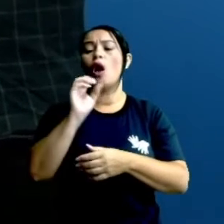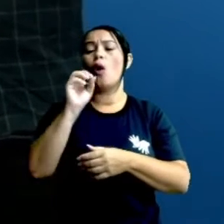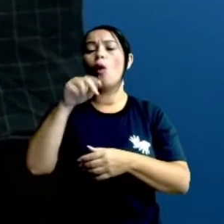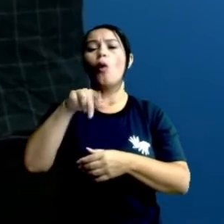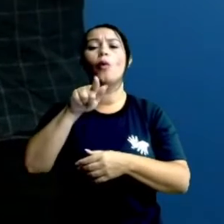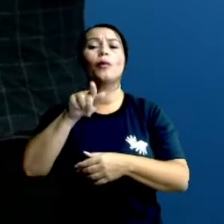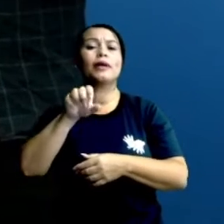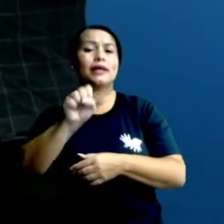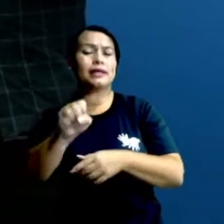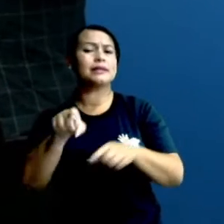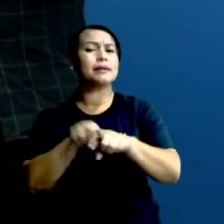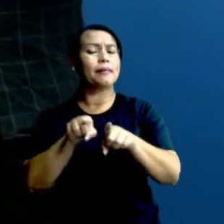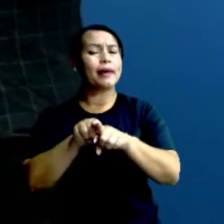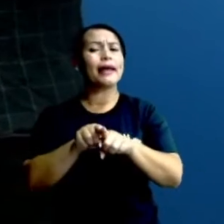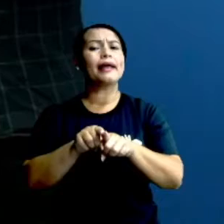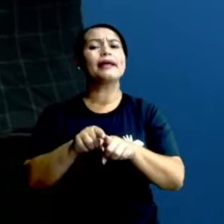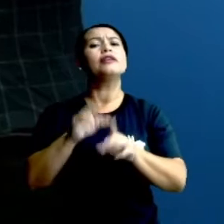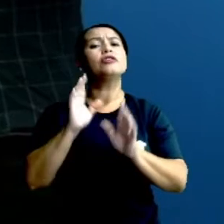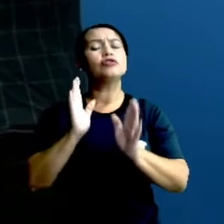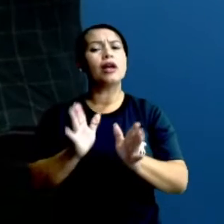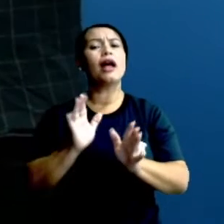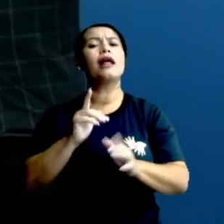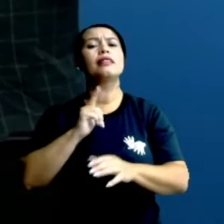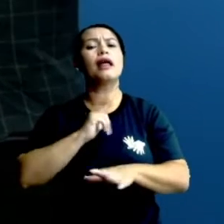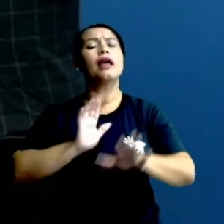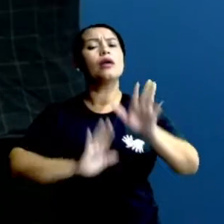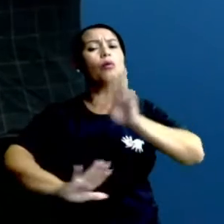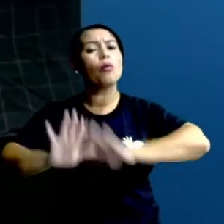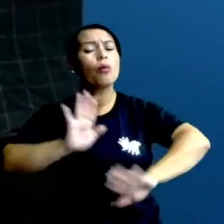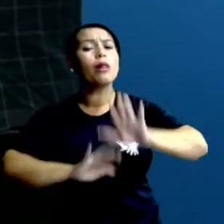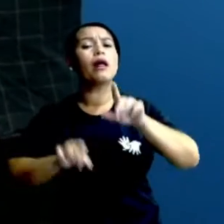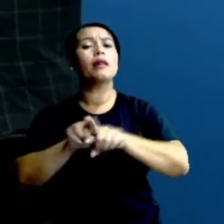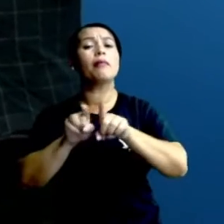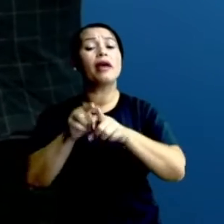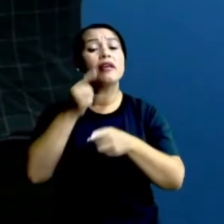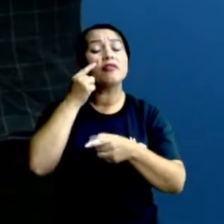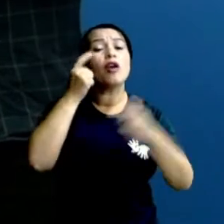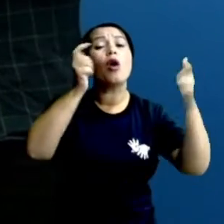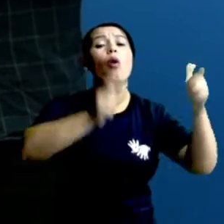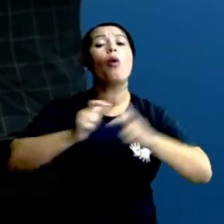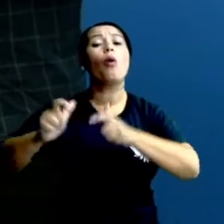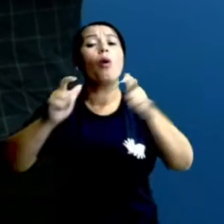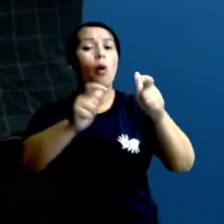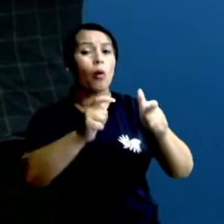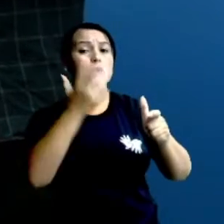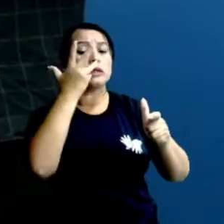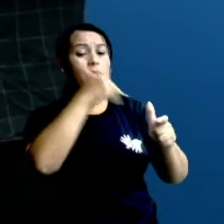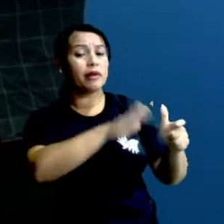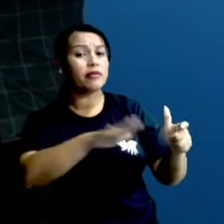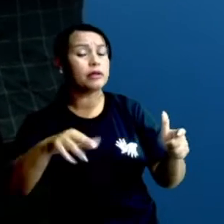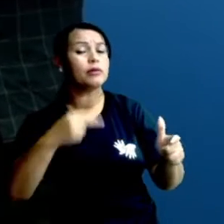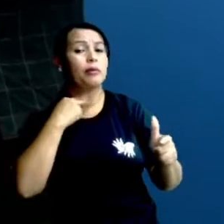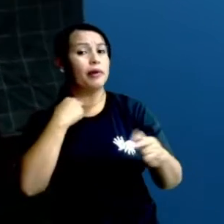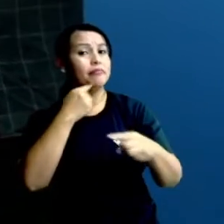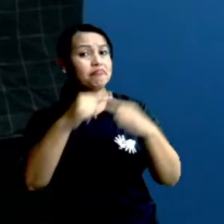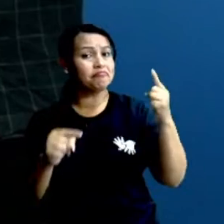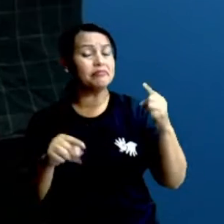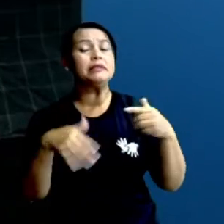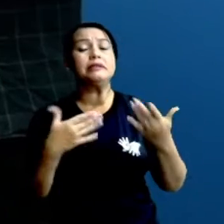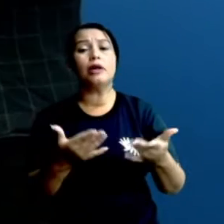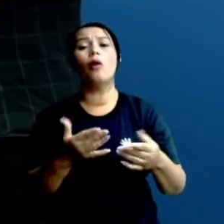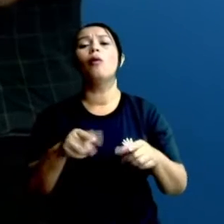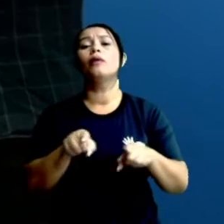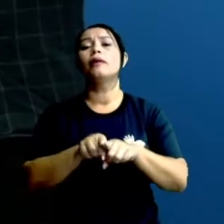ONGs, organizações internacionais que tratam, né, de tentar identificar os locais onde a gente tem esse trabalho infantil acontecendo